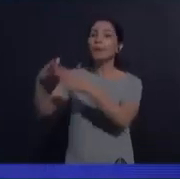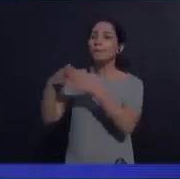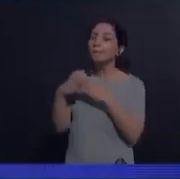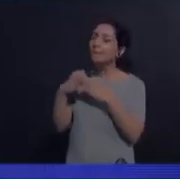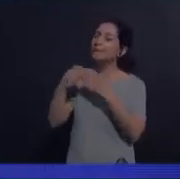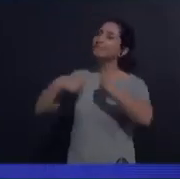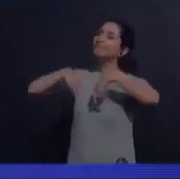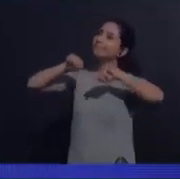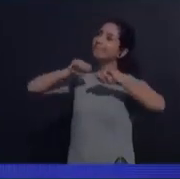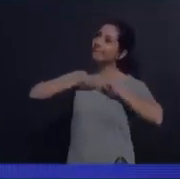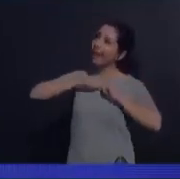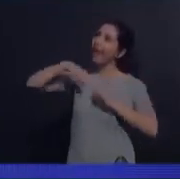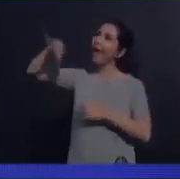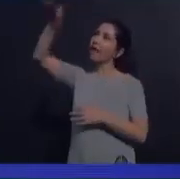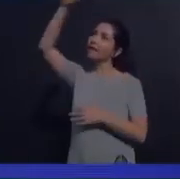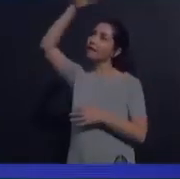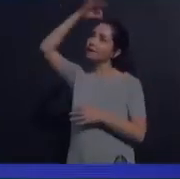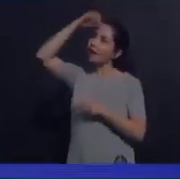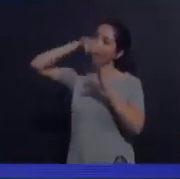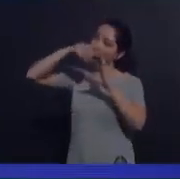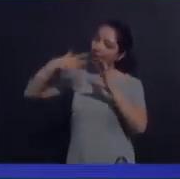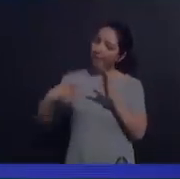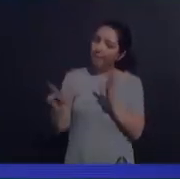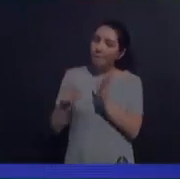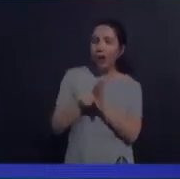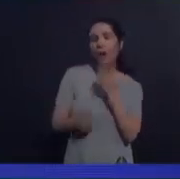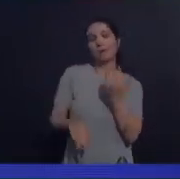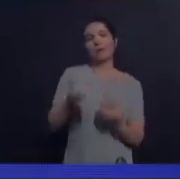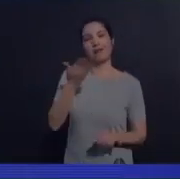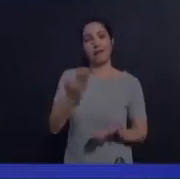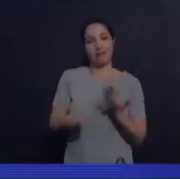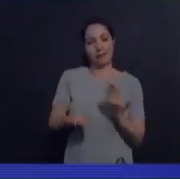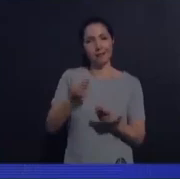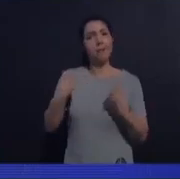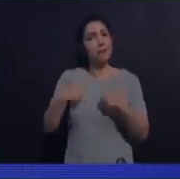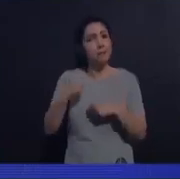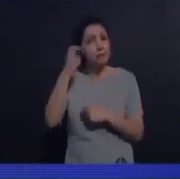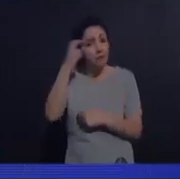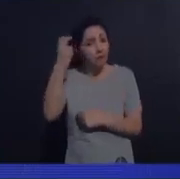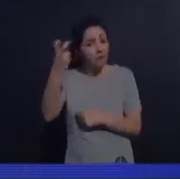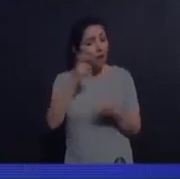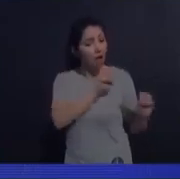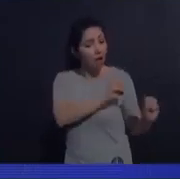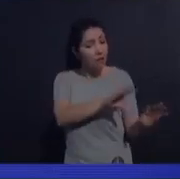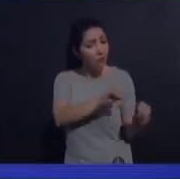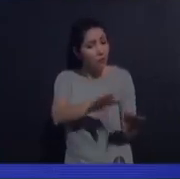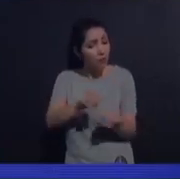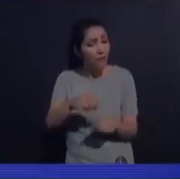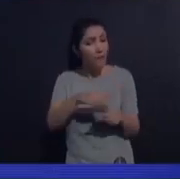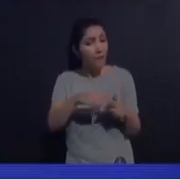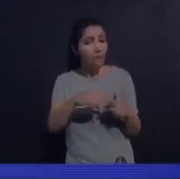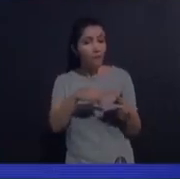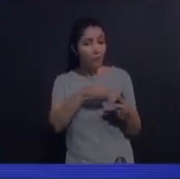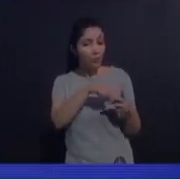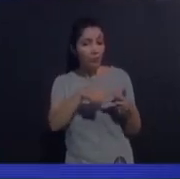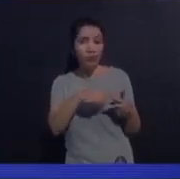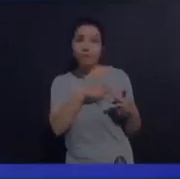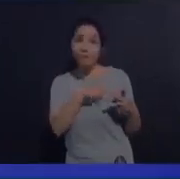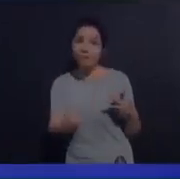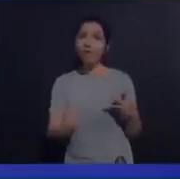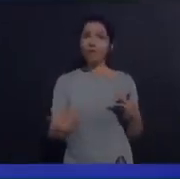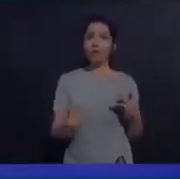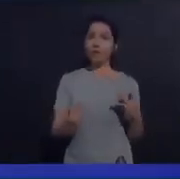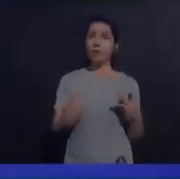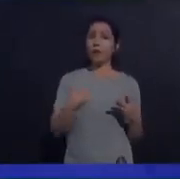ter espírito de equilíbrio. Eu preciso, gente, ter sabedoria para educar, para criar a Emily e o Davi. Meu marido